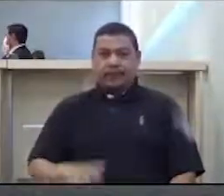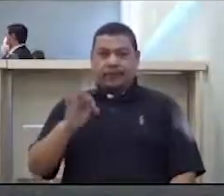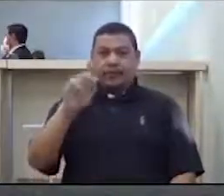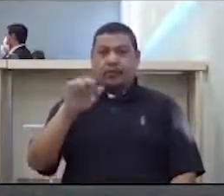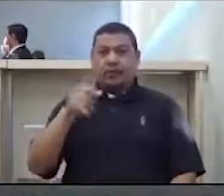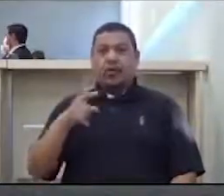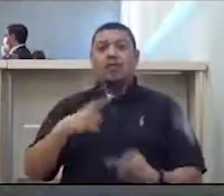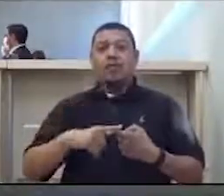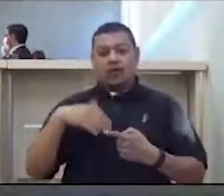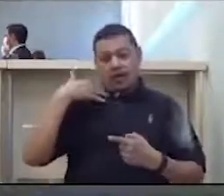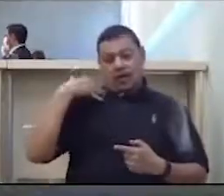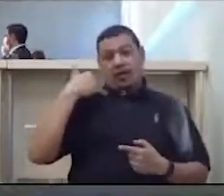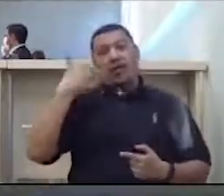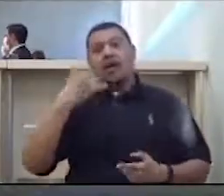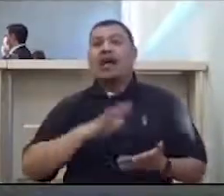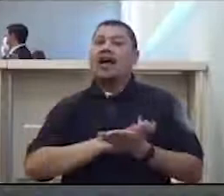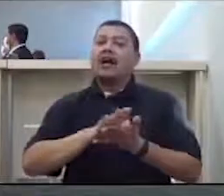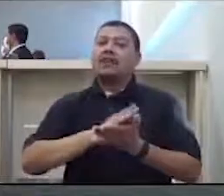lá, né, Capiche?